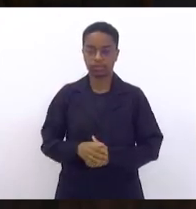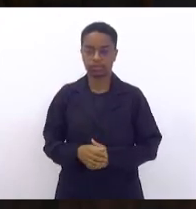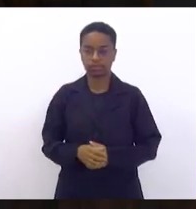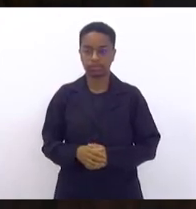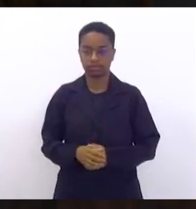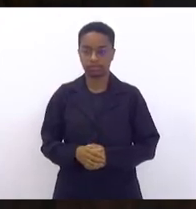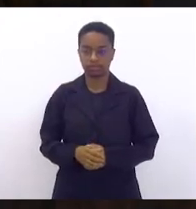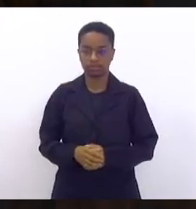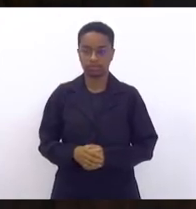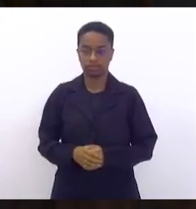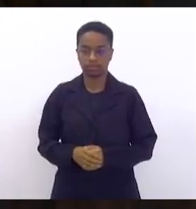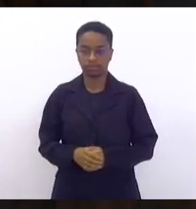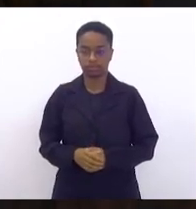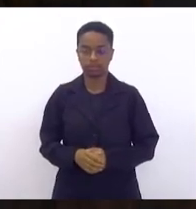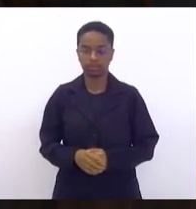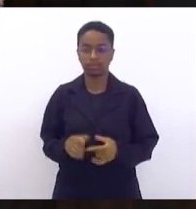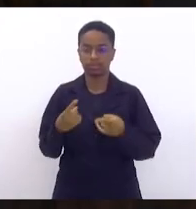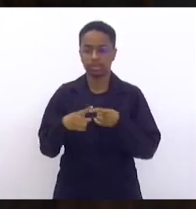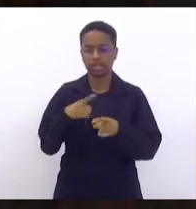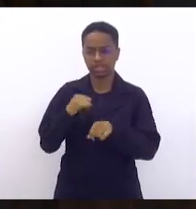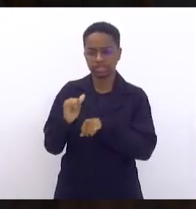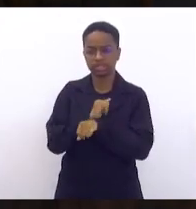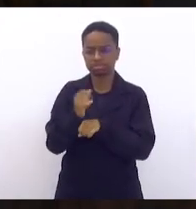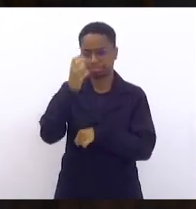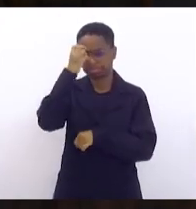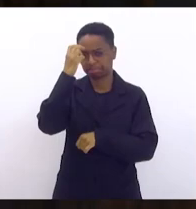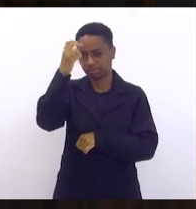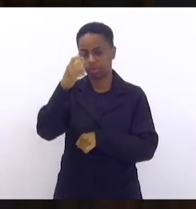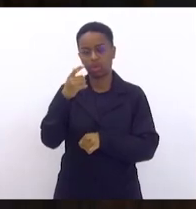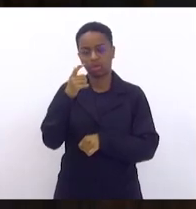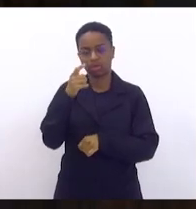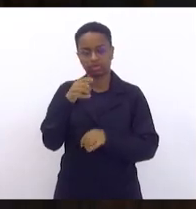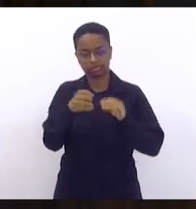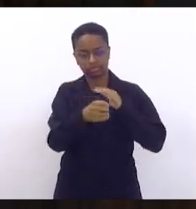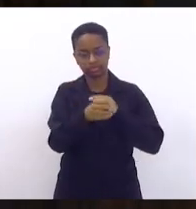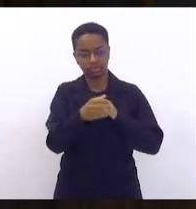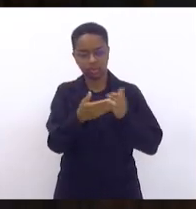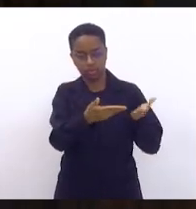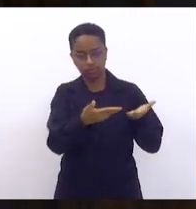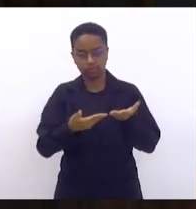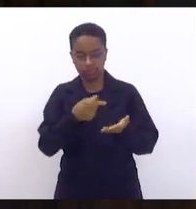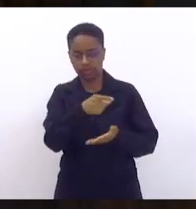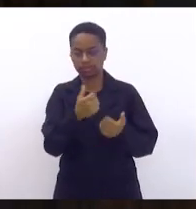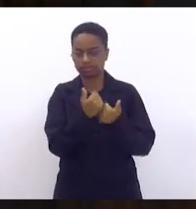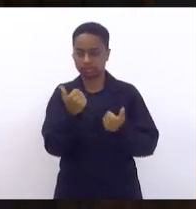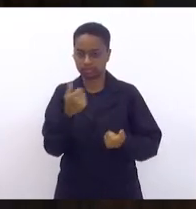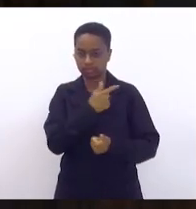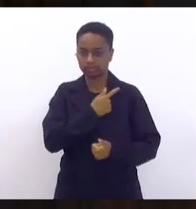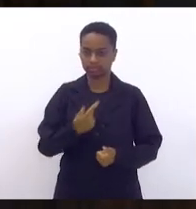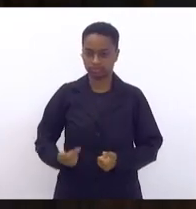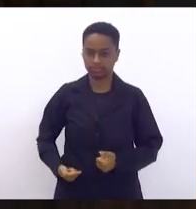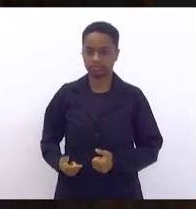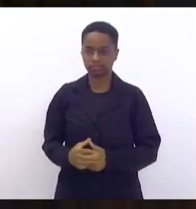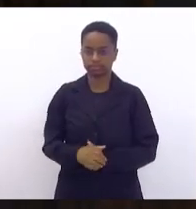que foi muito estratégico inteligente de trazer o Tiago Pampulha para ser o seu vice-governador